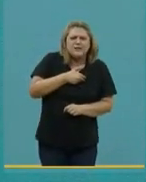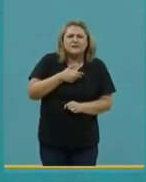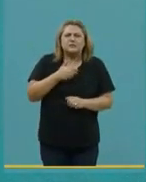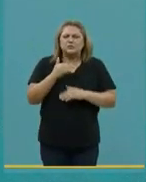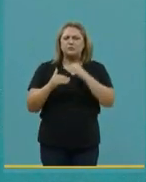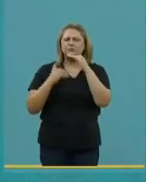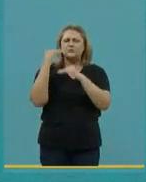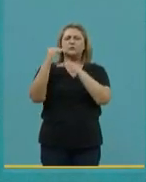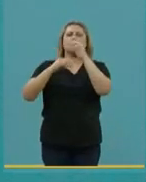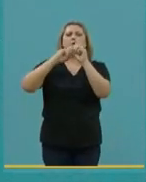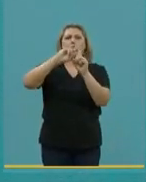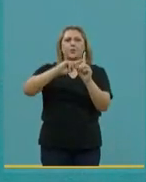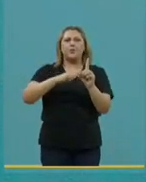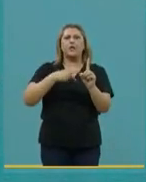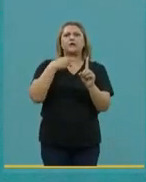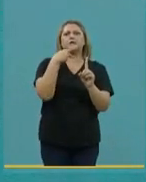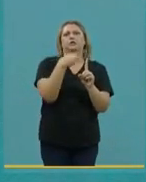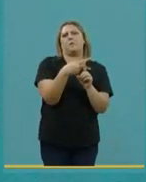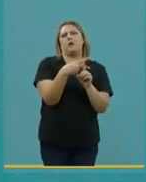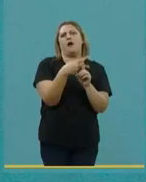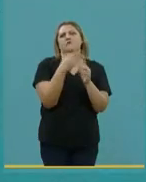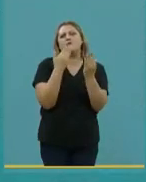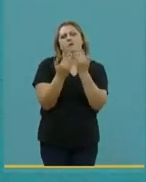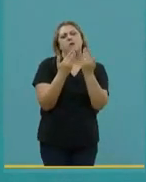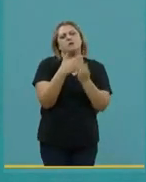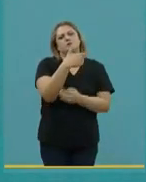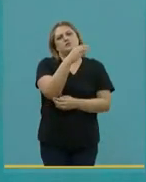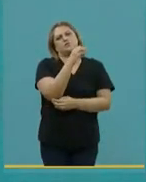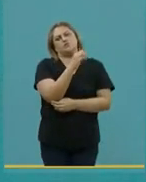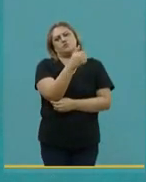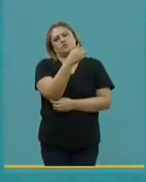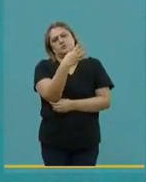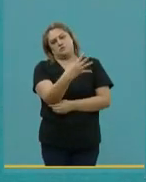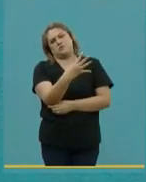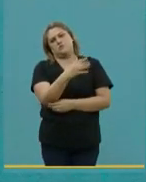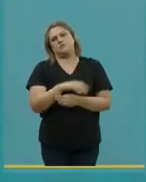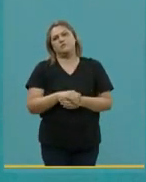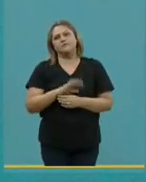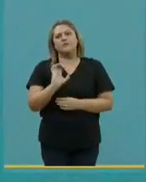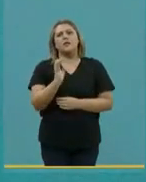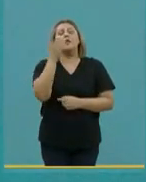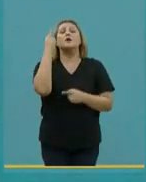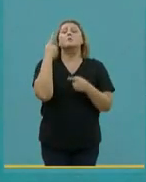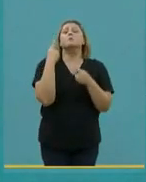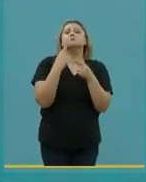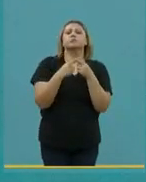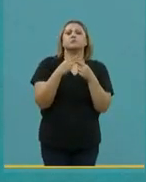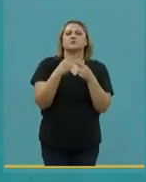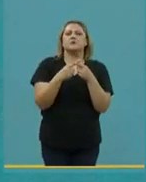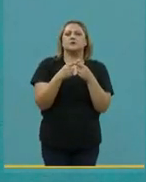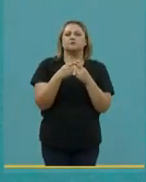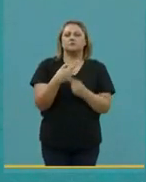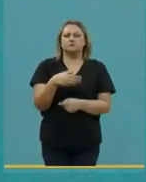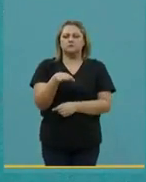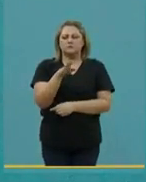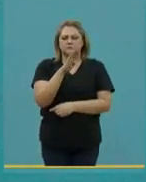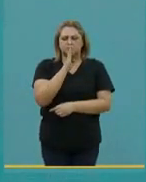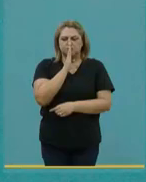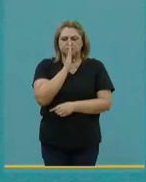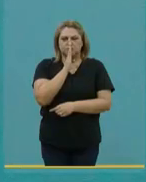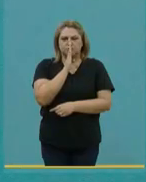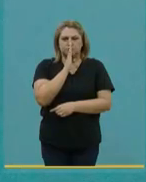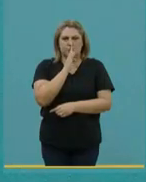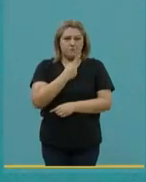dobraram em relação a 2014 isso ocorre em grande parte pela omissão dos